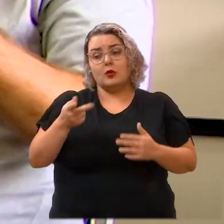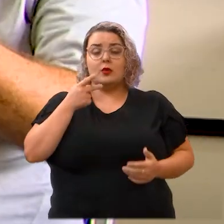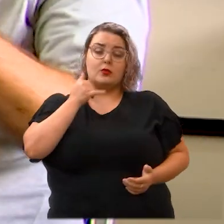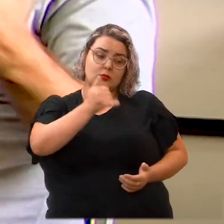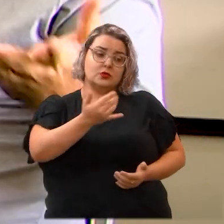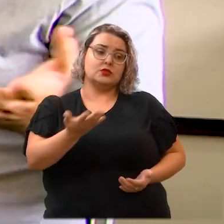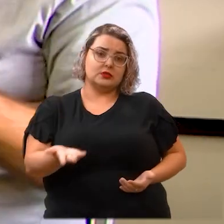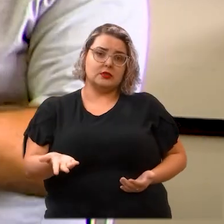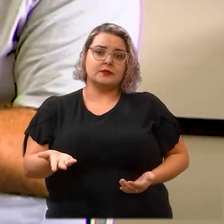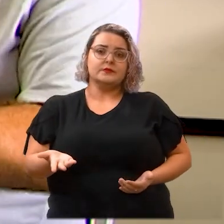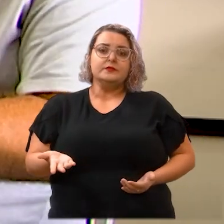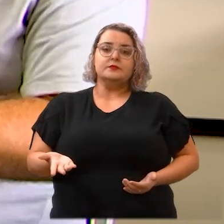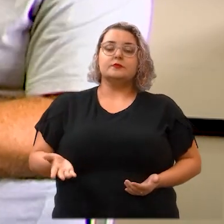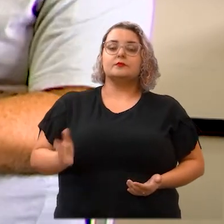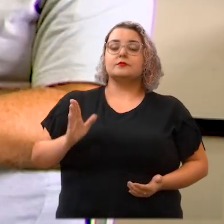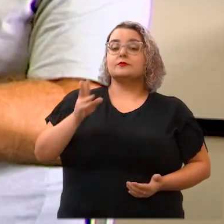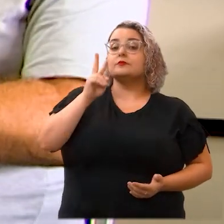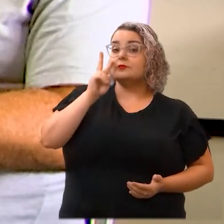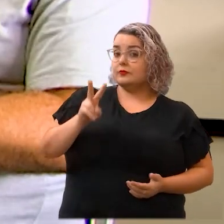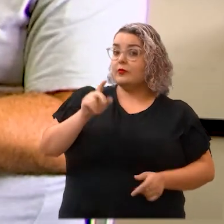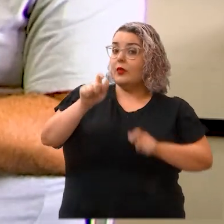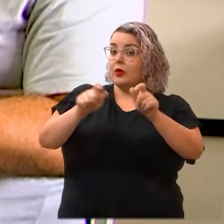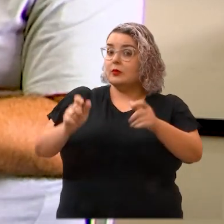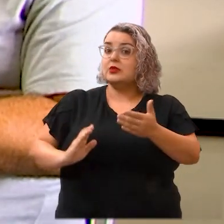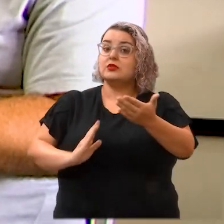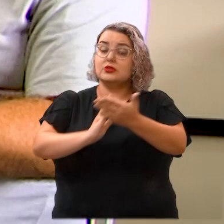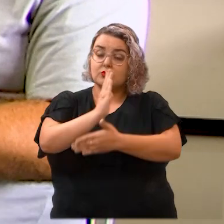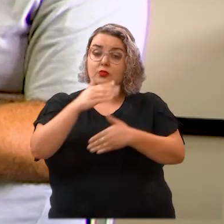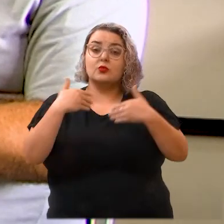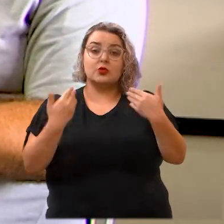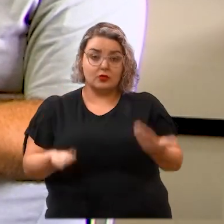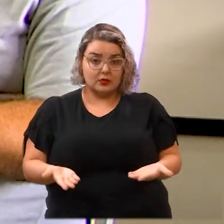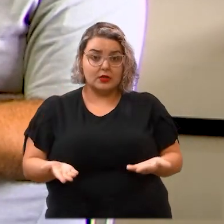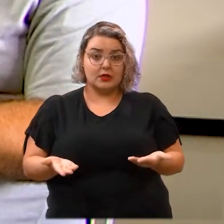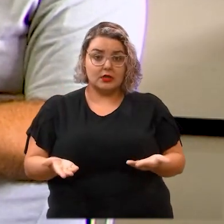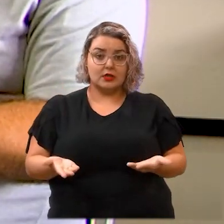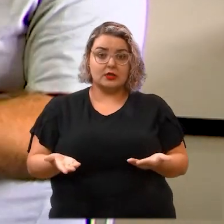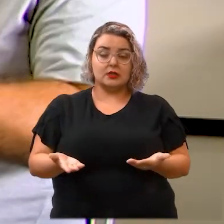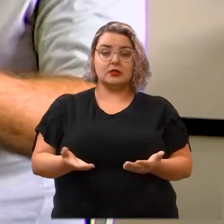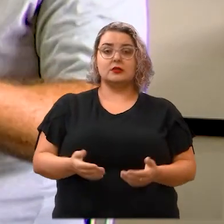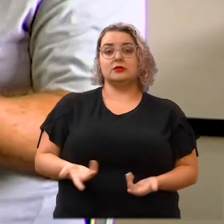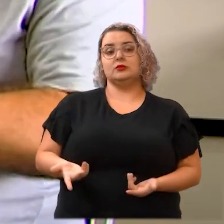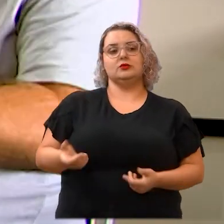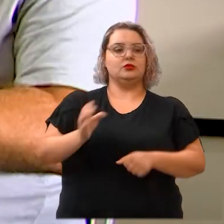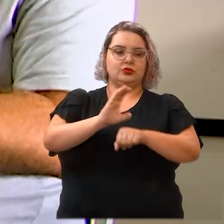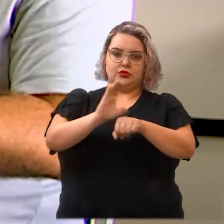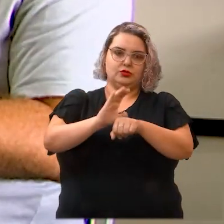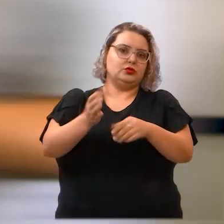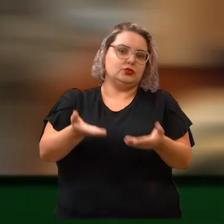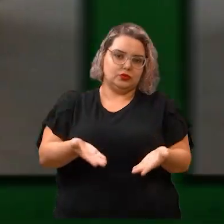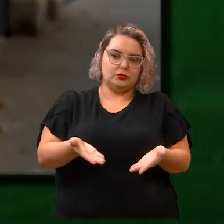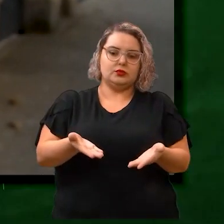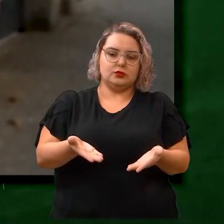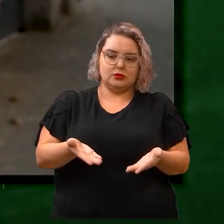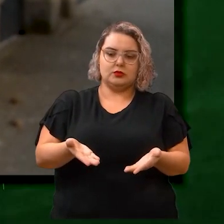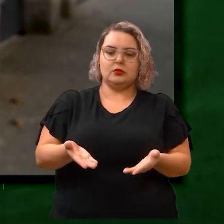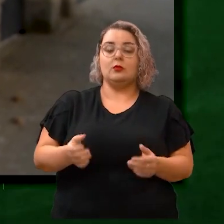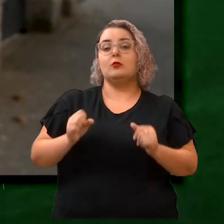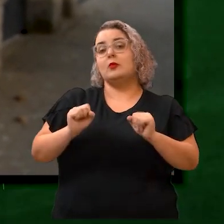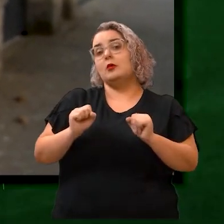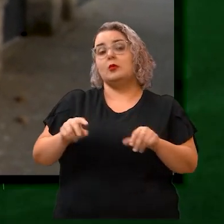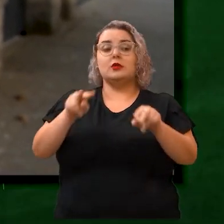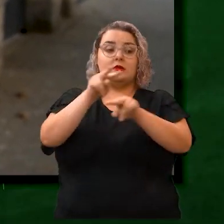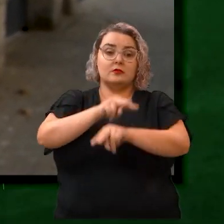disse você já viu Muita gente sendo aprovada através de cursinho né do cursinho para